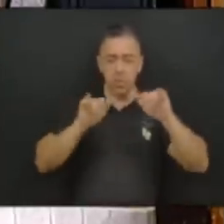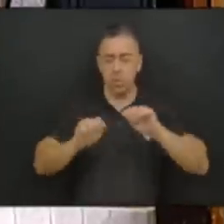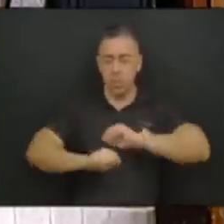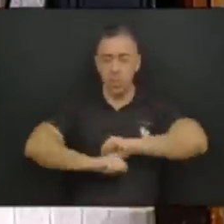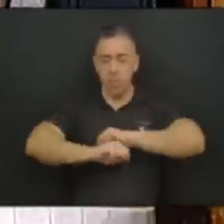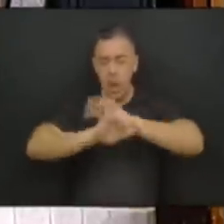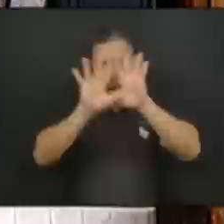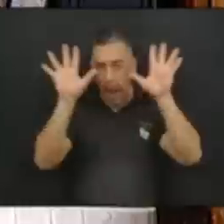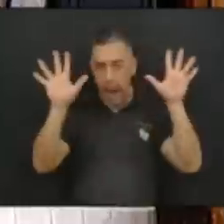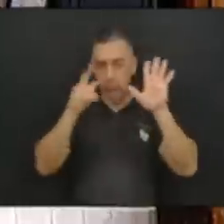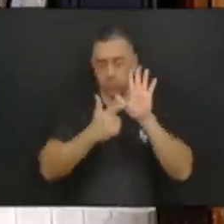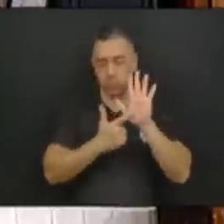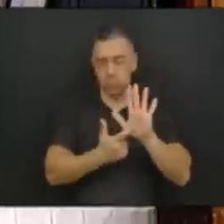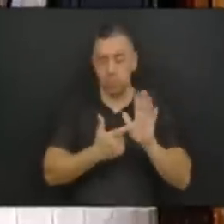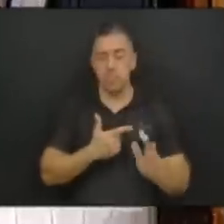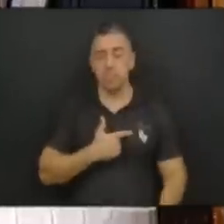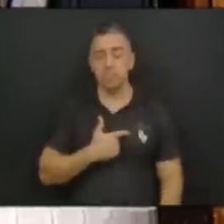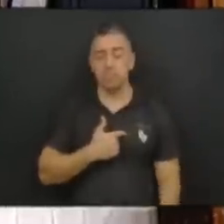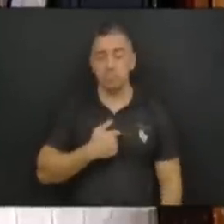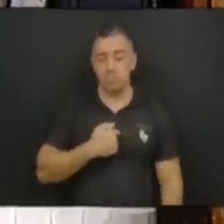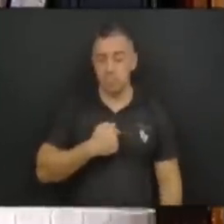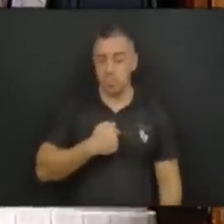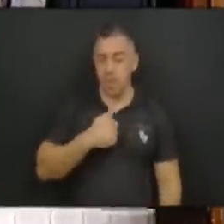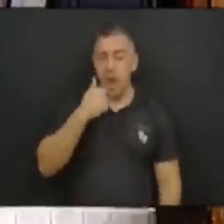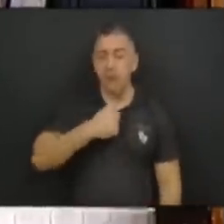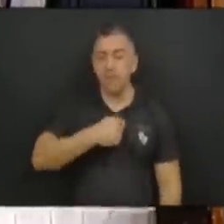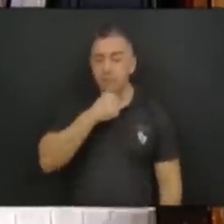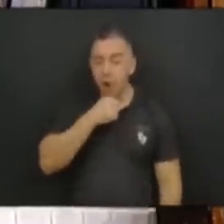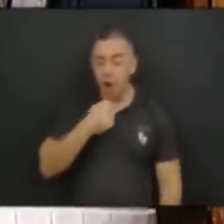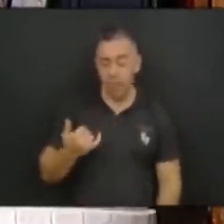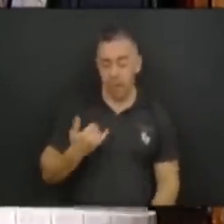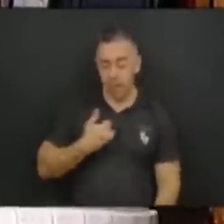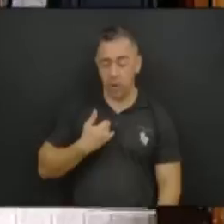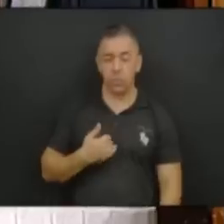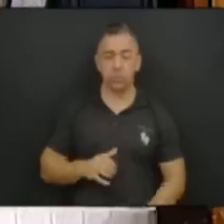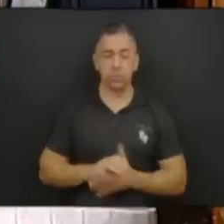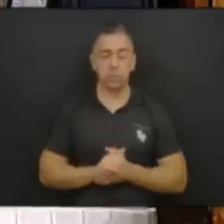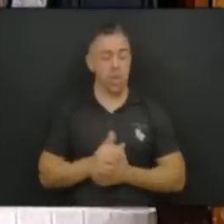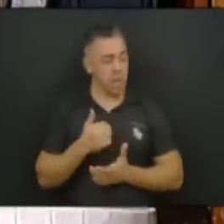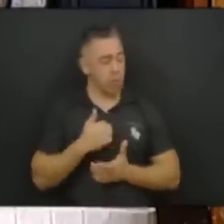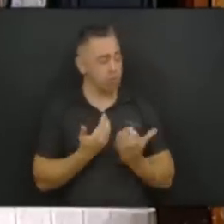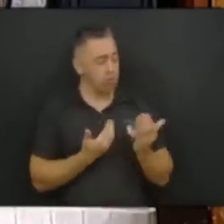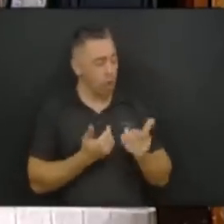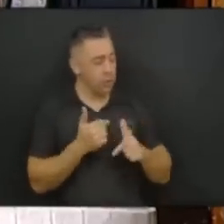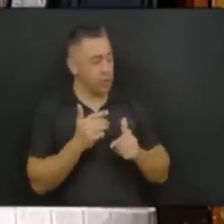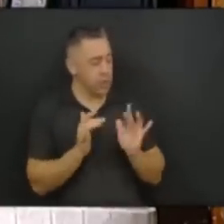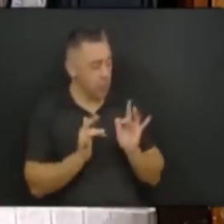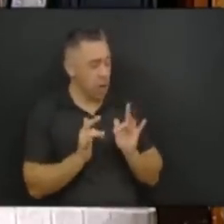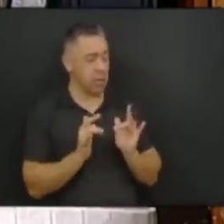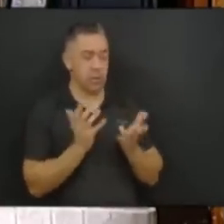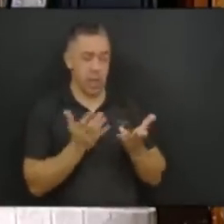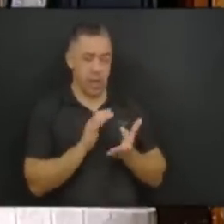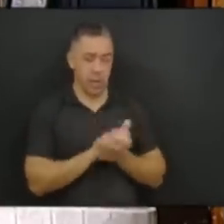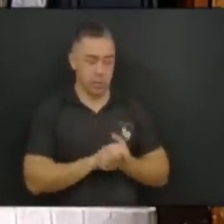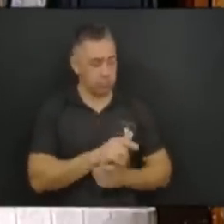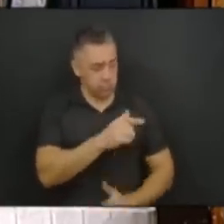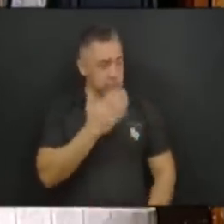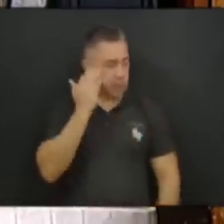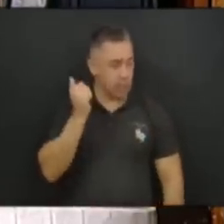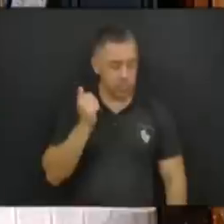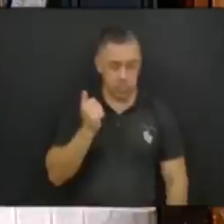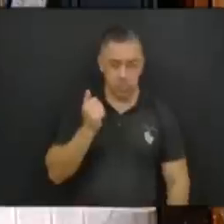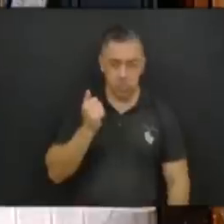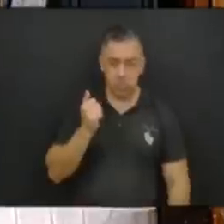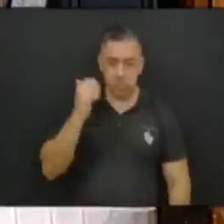clara e a minha avó me dizia eu muito jovem namorando queria casar tava lá apaixonado consigo Romanelli